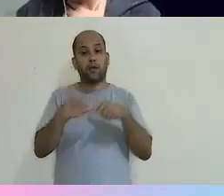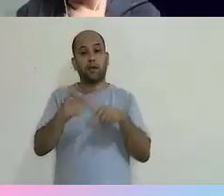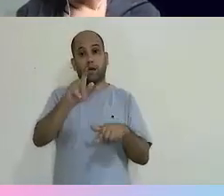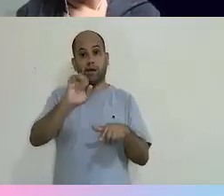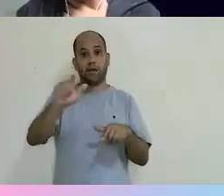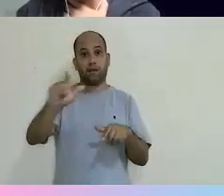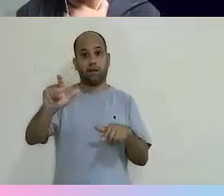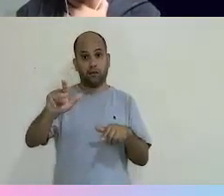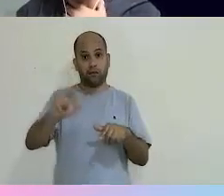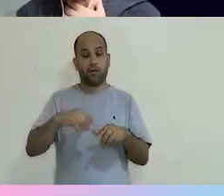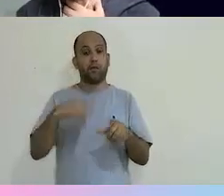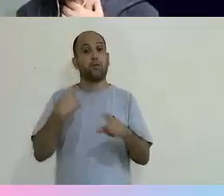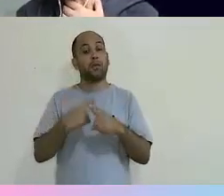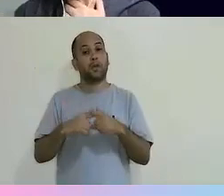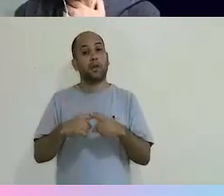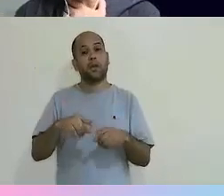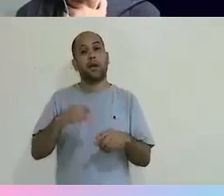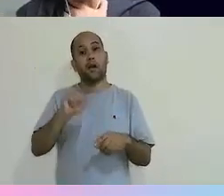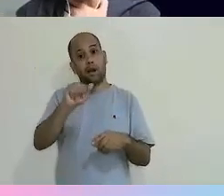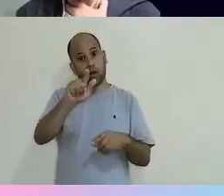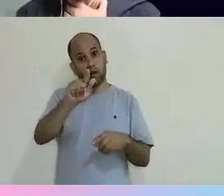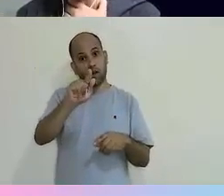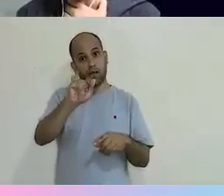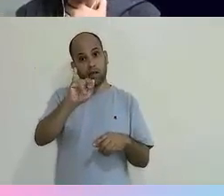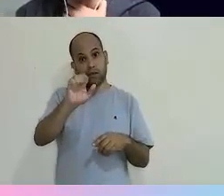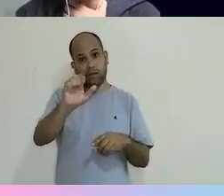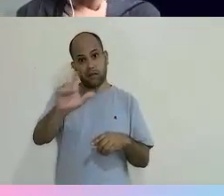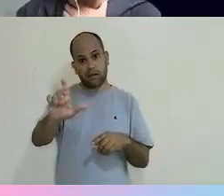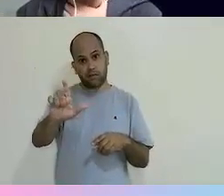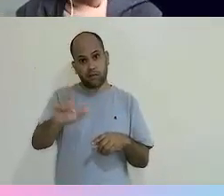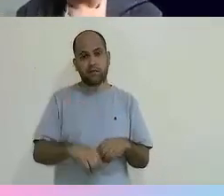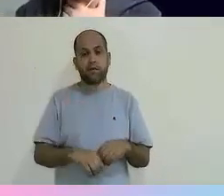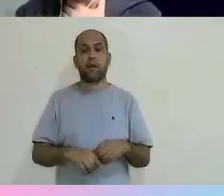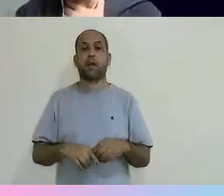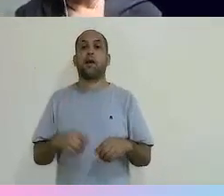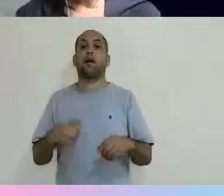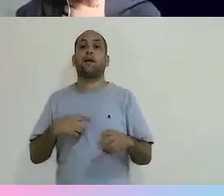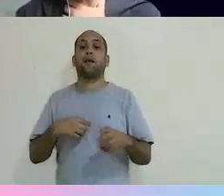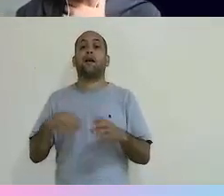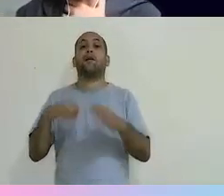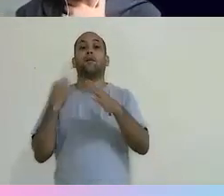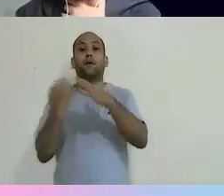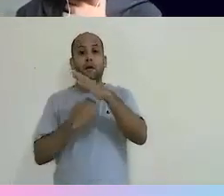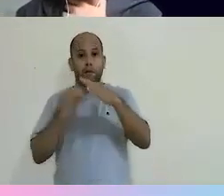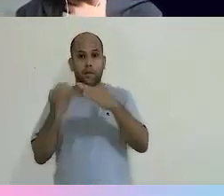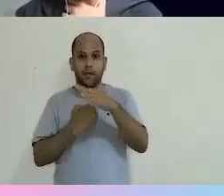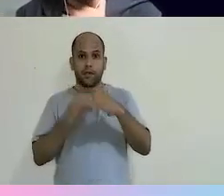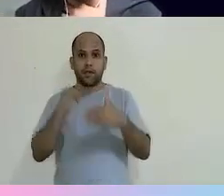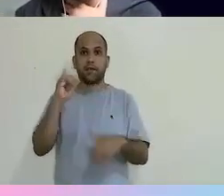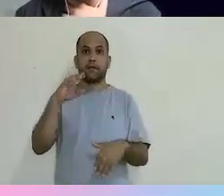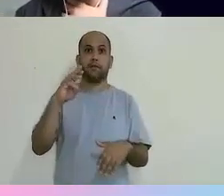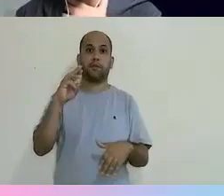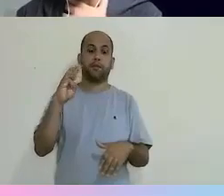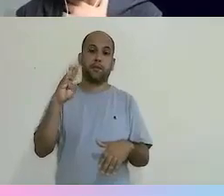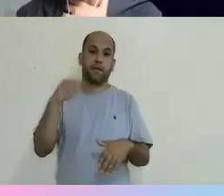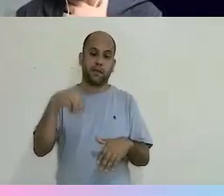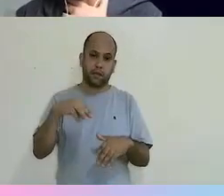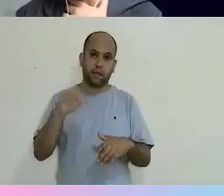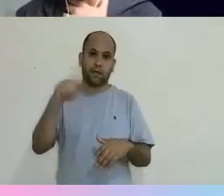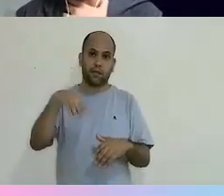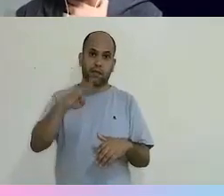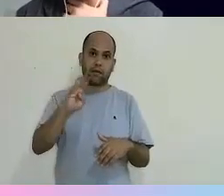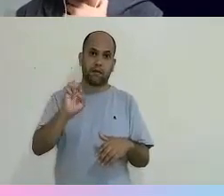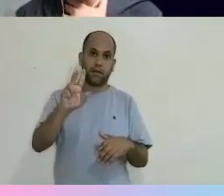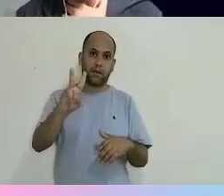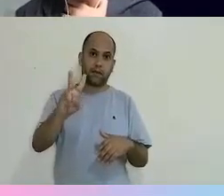muito implementadas no mercado de trabalho, então empresas como a IBM, como a Ambev, Suzano, todas utilizam Agile como metodologia